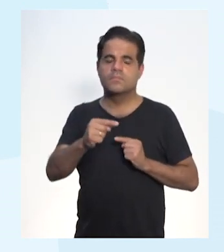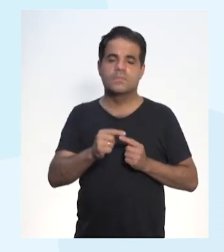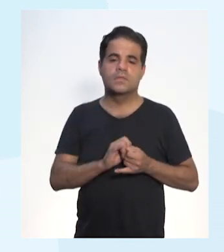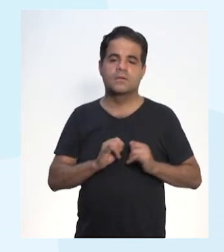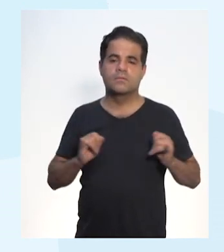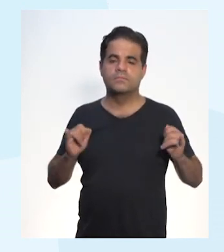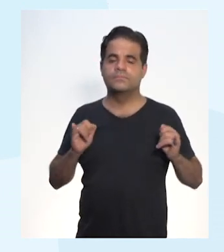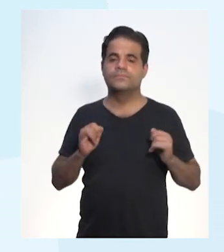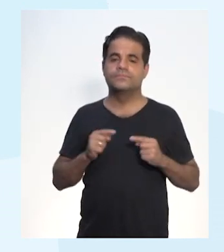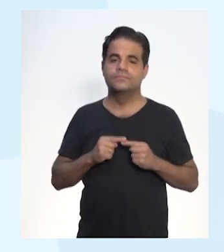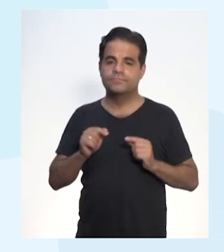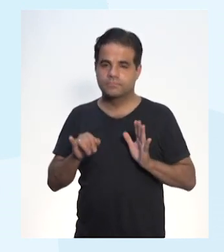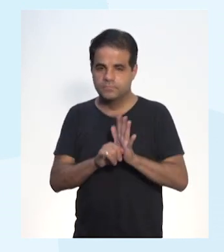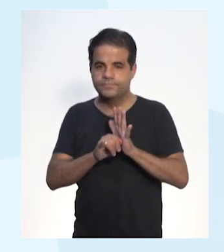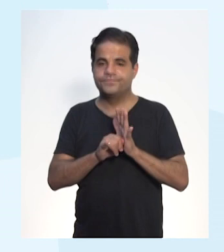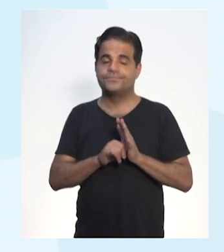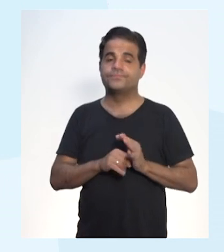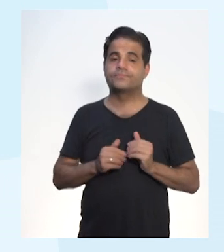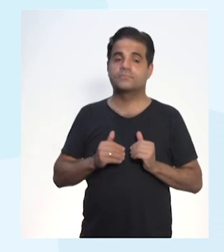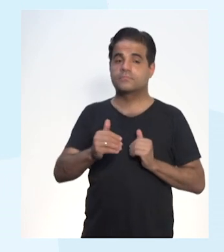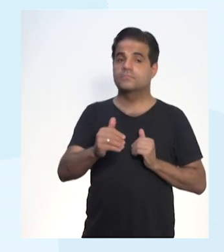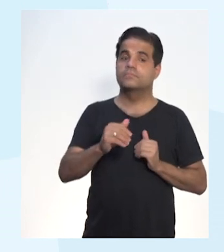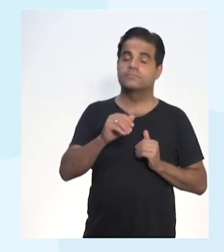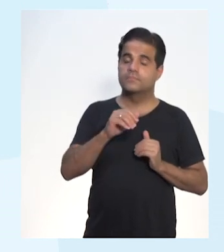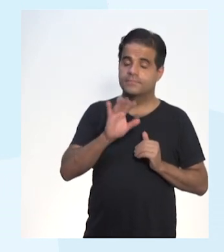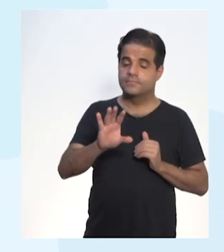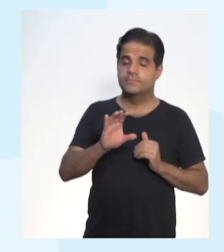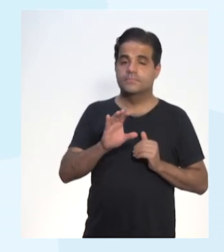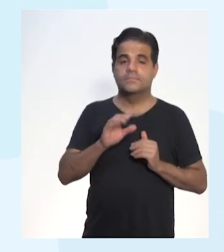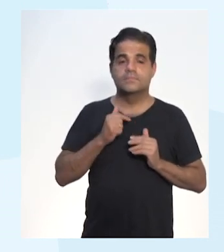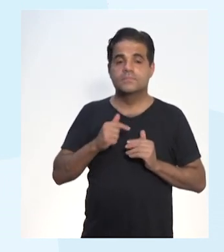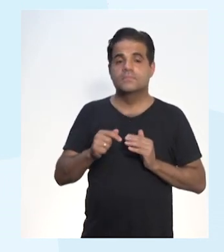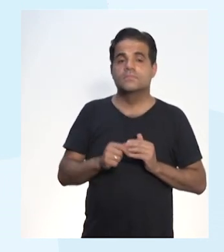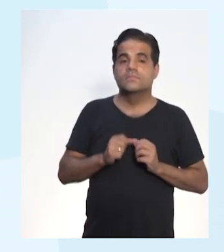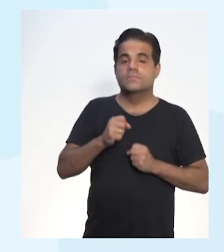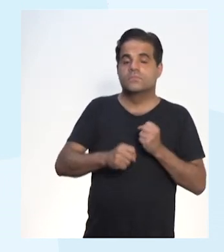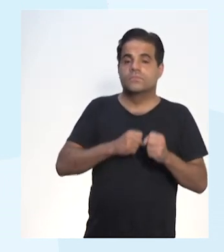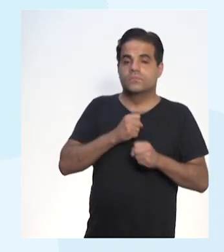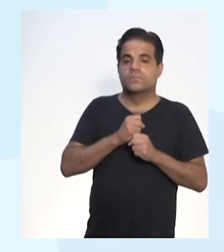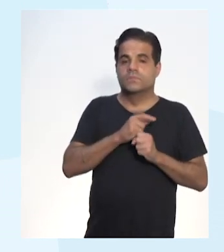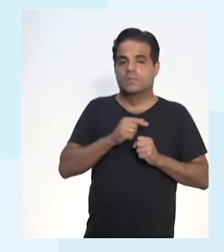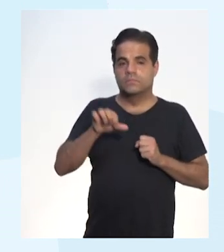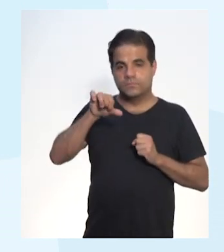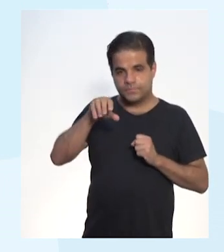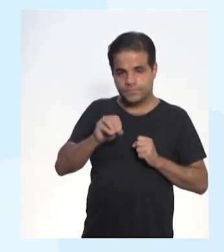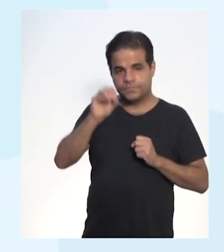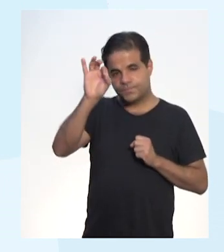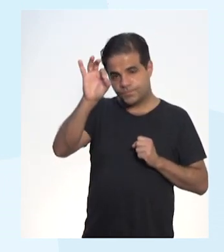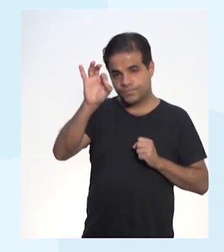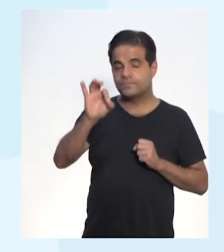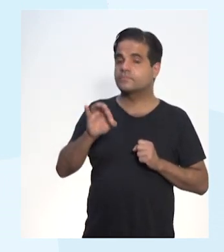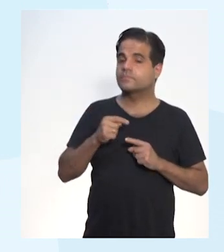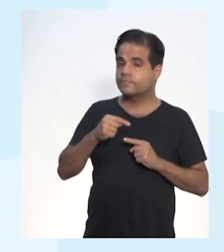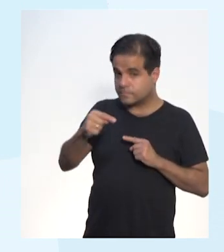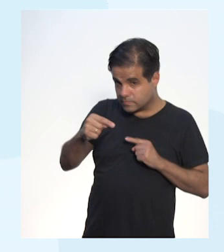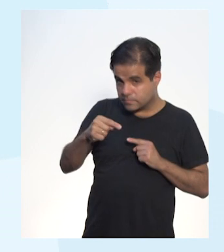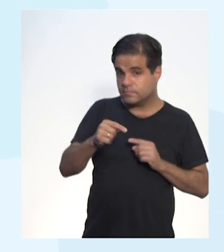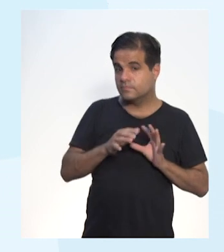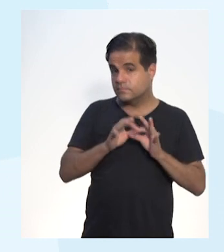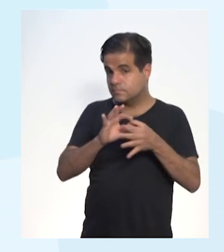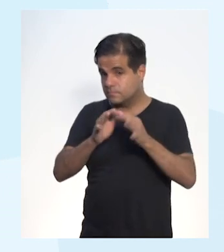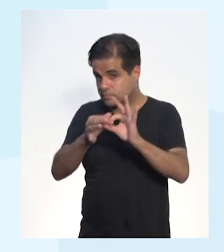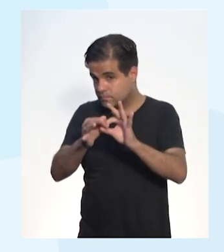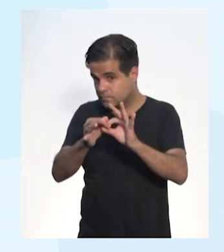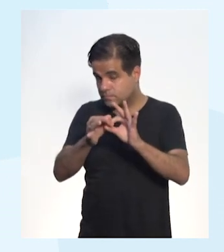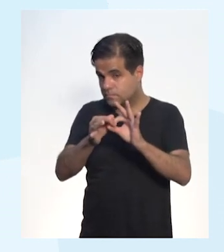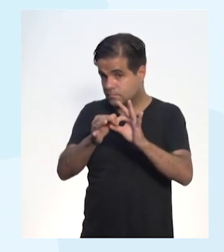fio. Identifica aí onde é o seno do ângulo em questão, olha. Então, se formar 90 graus entre o vetor campo magnético e a corrente